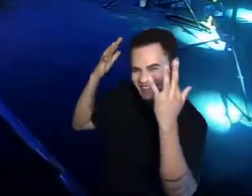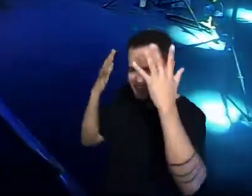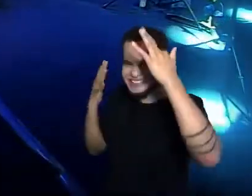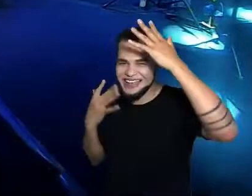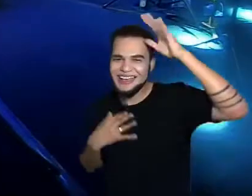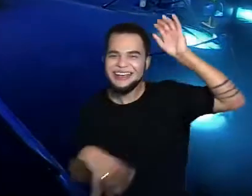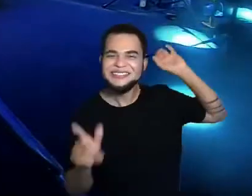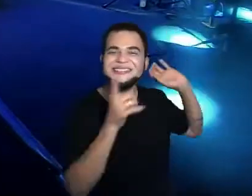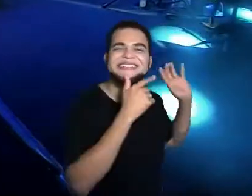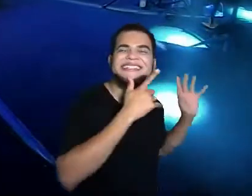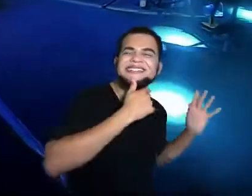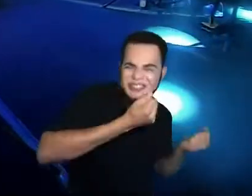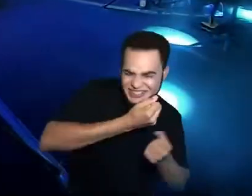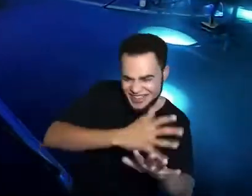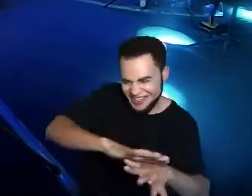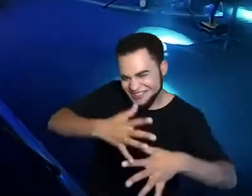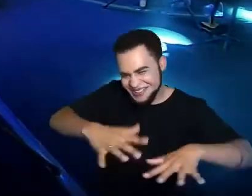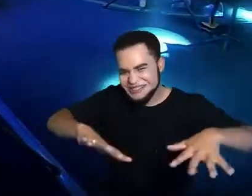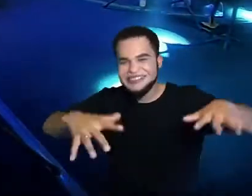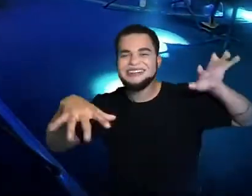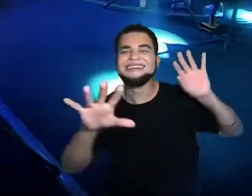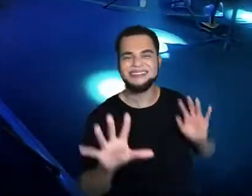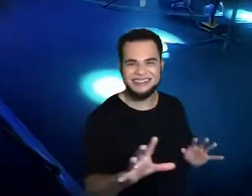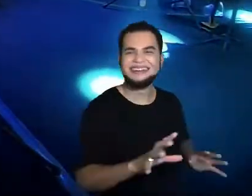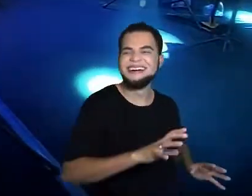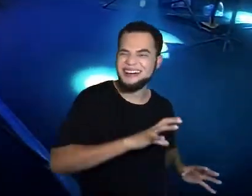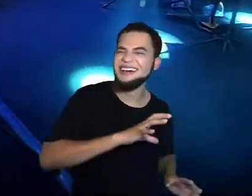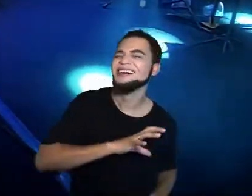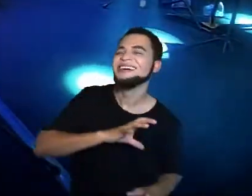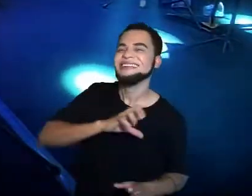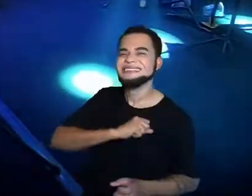água fresca no lindo lago do amor.